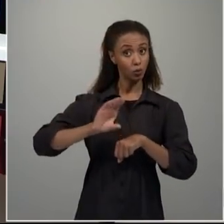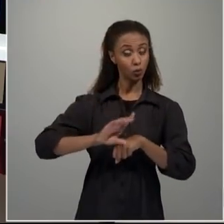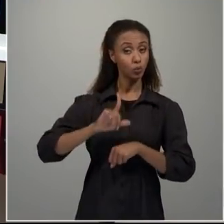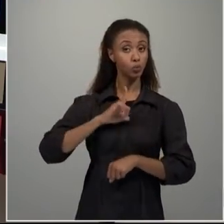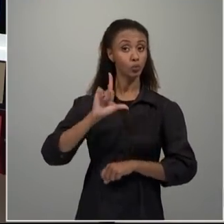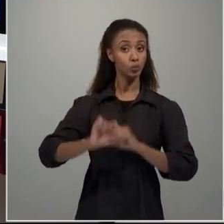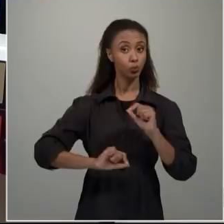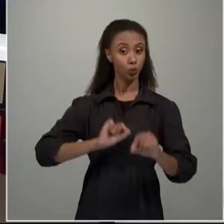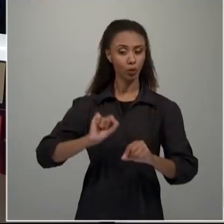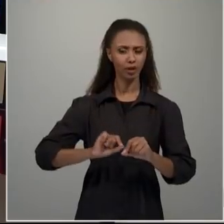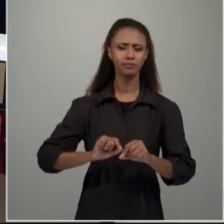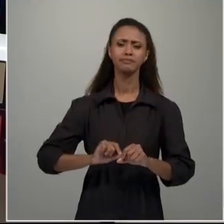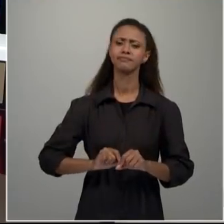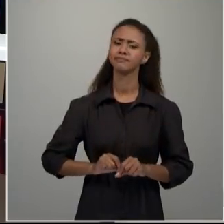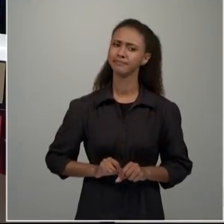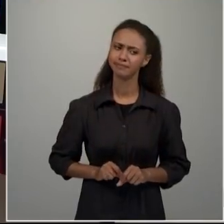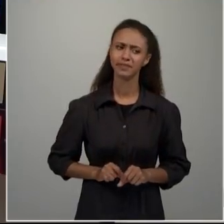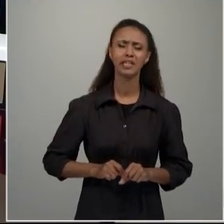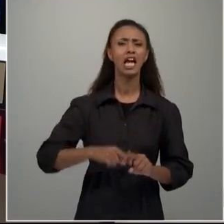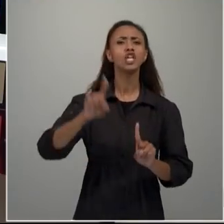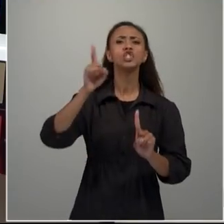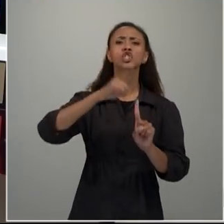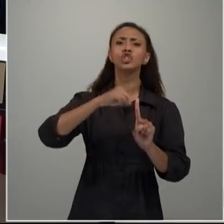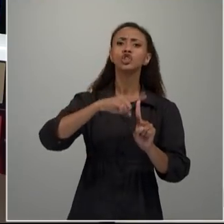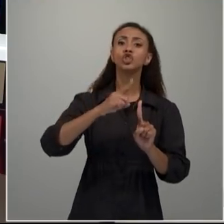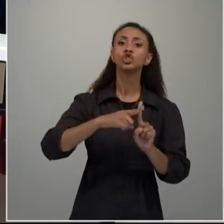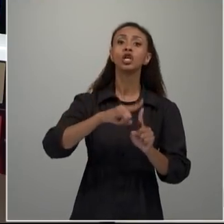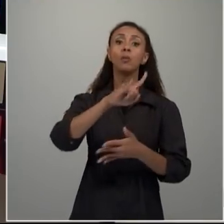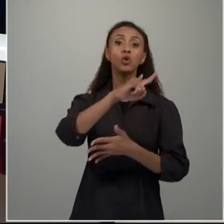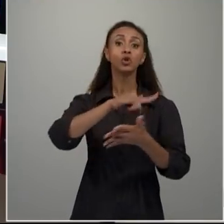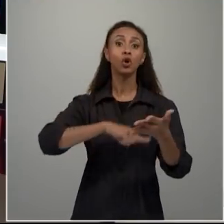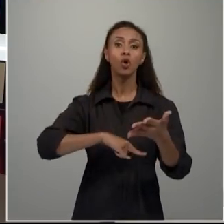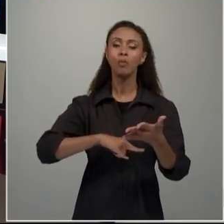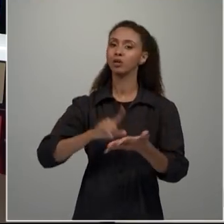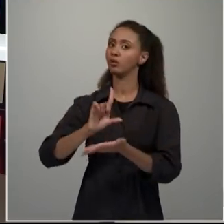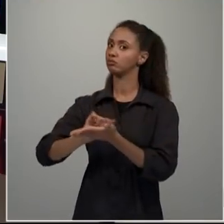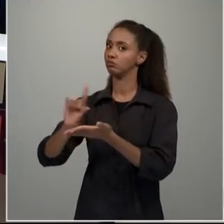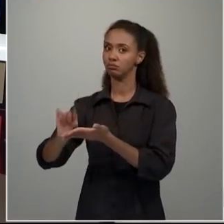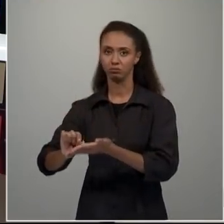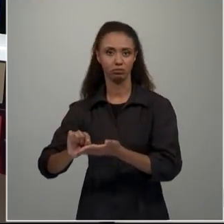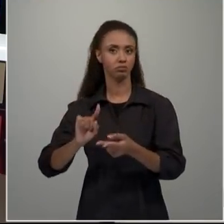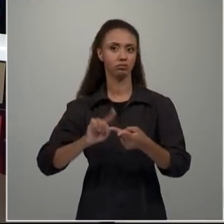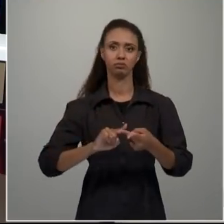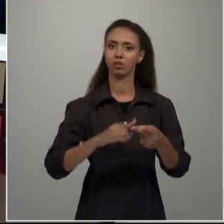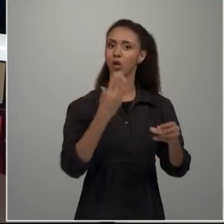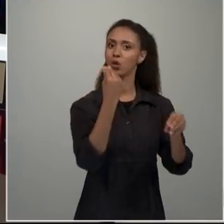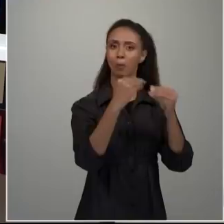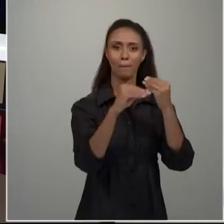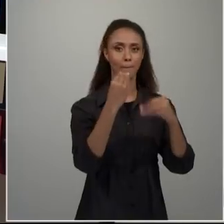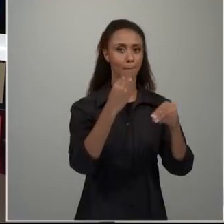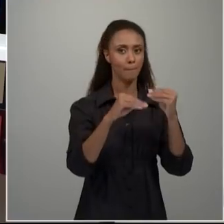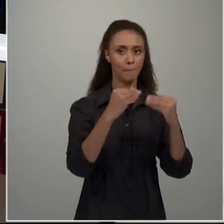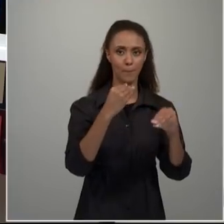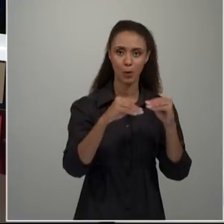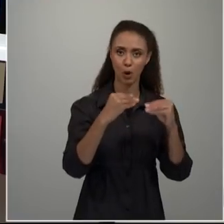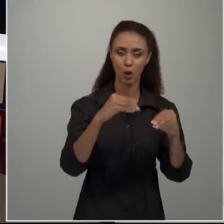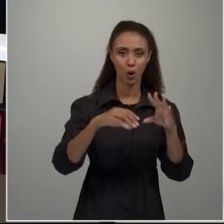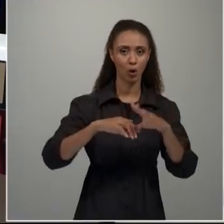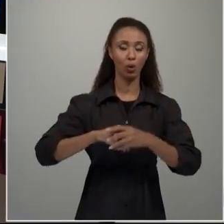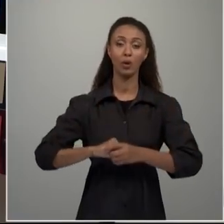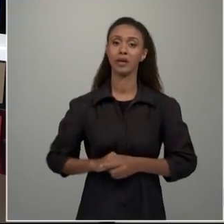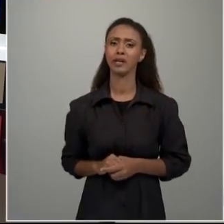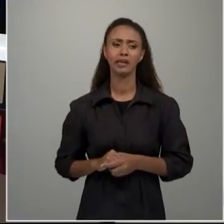vários tipos de documento que não são artigos no samblog estão documentos guardados e caneta que daqui a pouco vou acabar